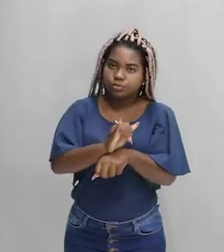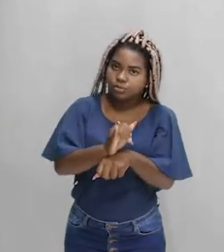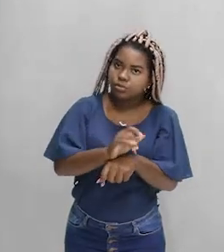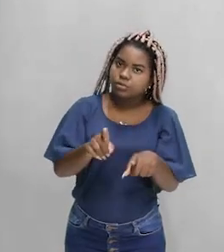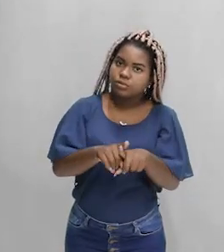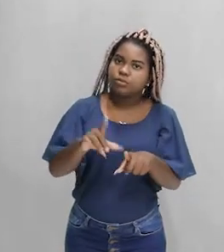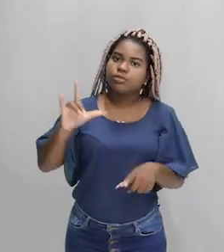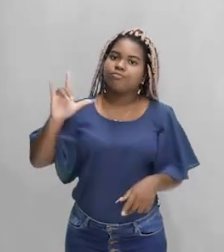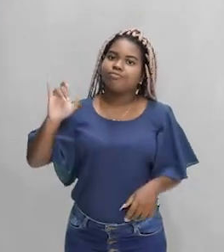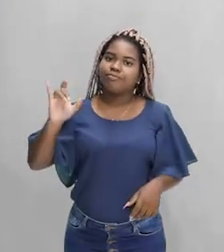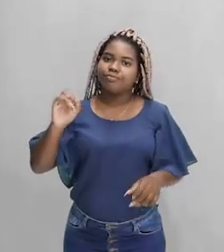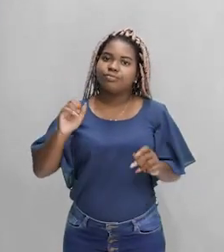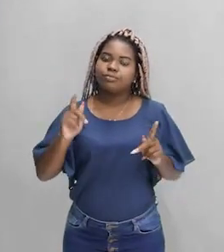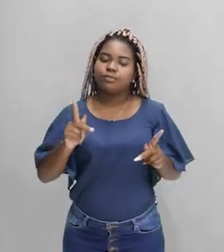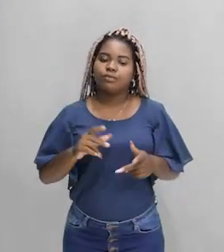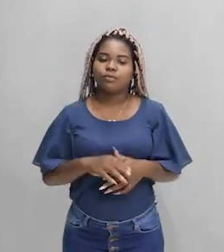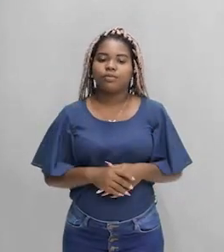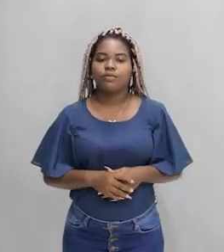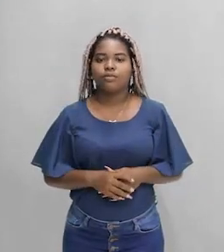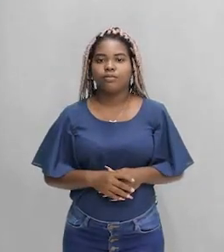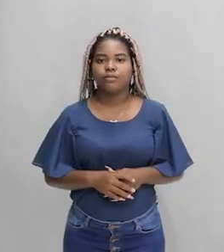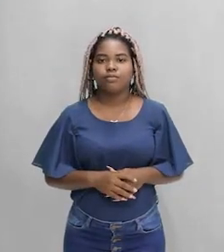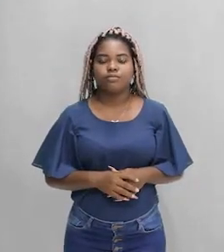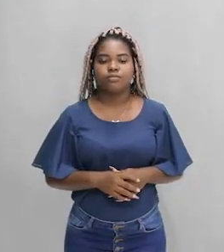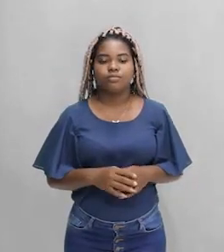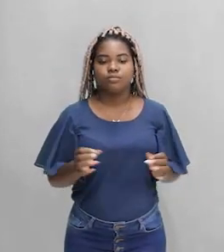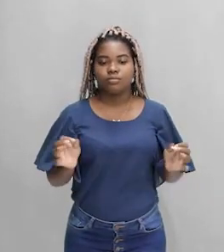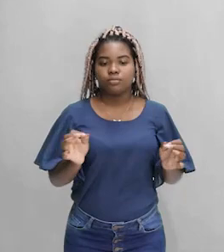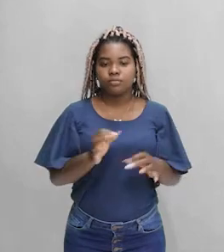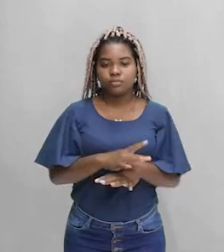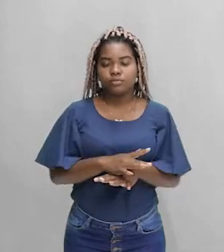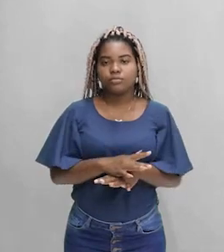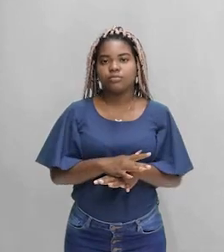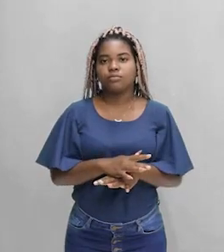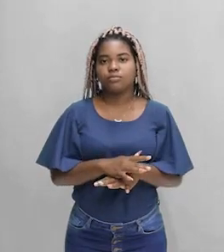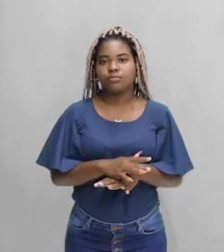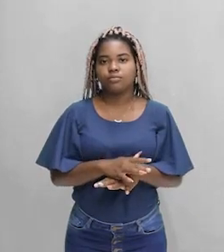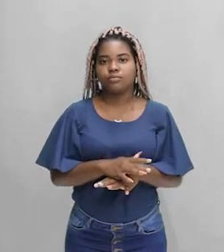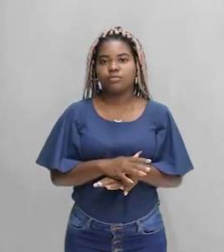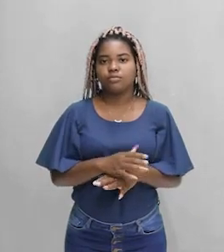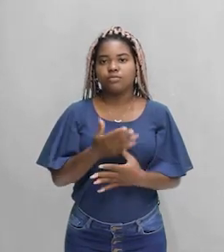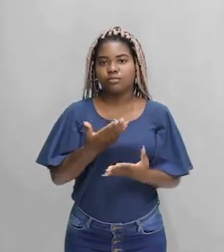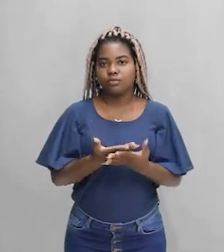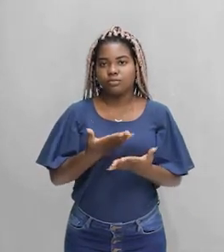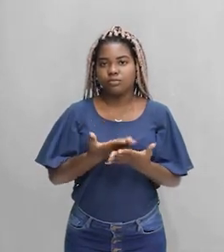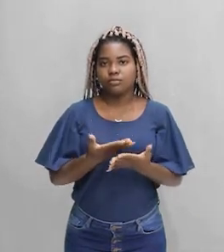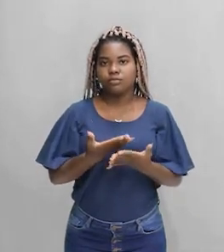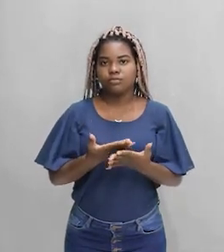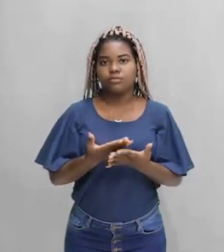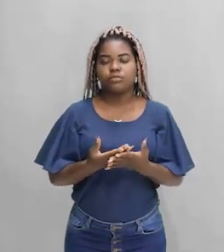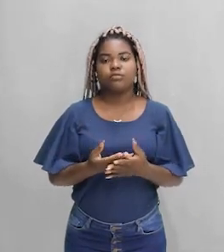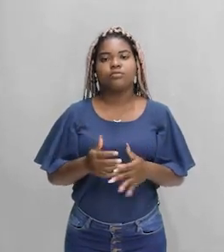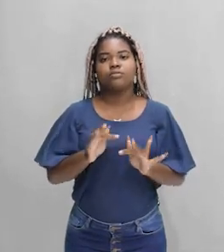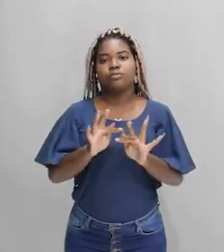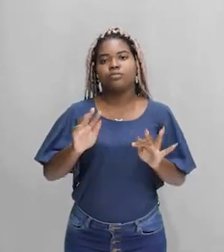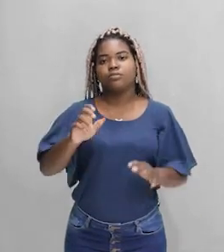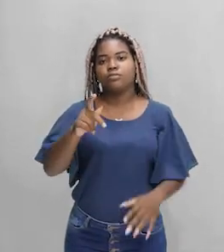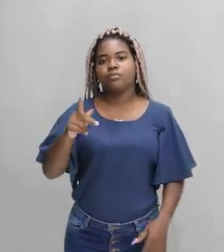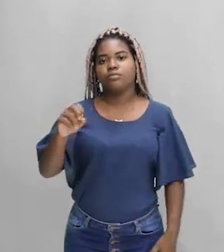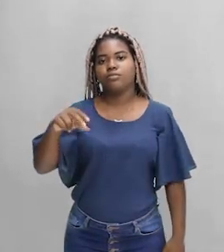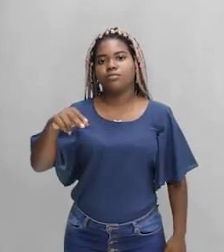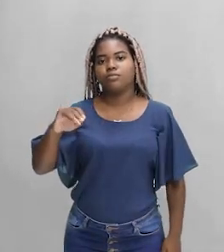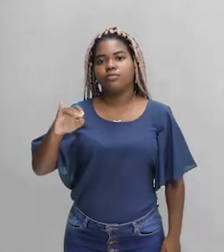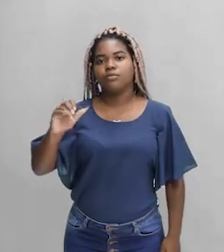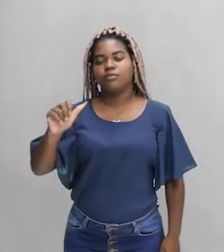no Instagram. Tá bom, gente? E aí, aqui a gente finaliza, tá bom? Finalizamos mais uma aula de função